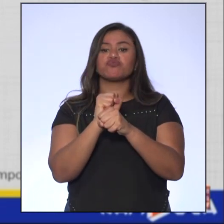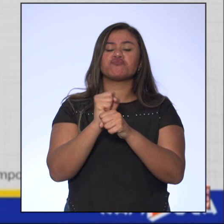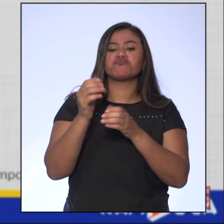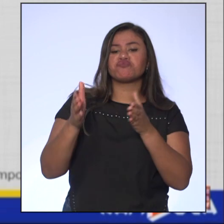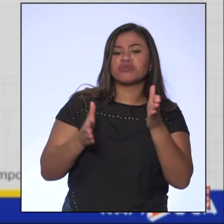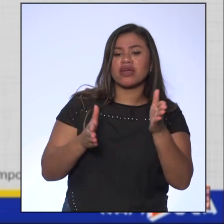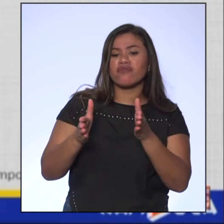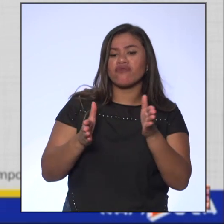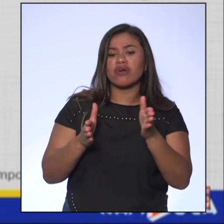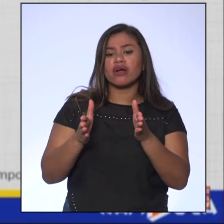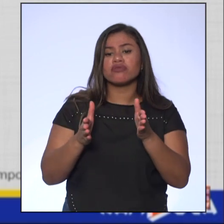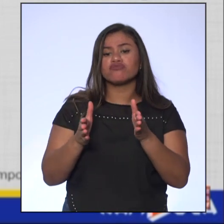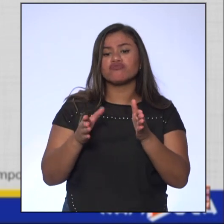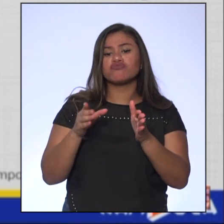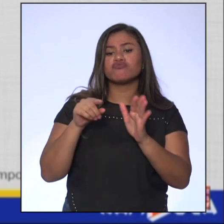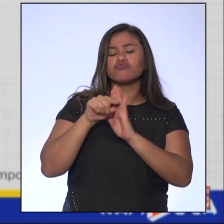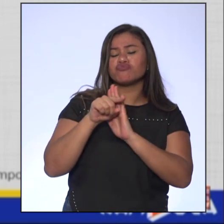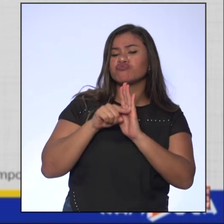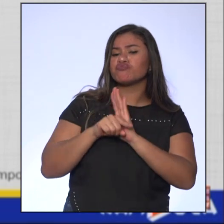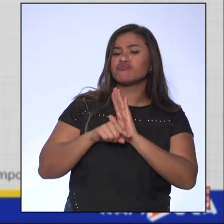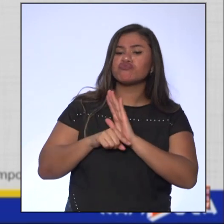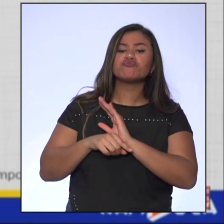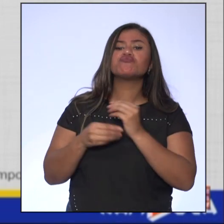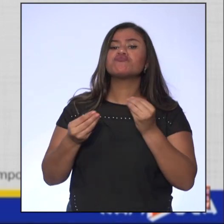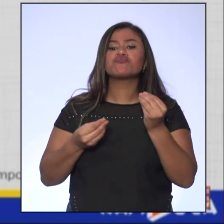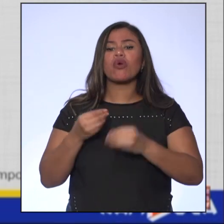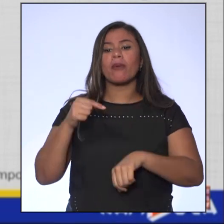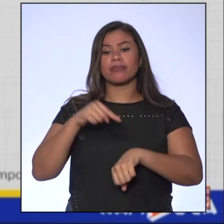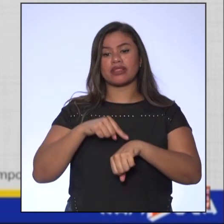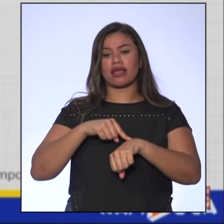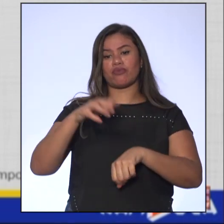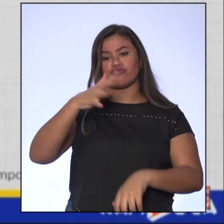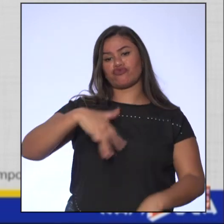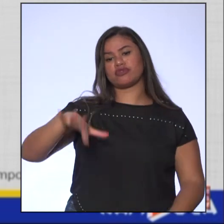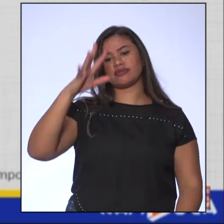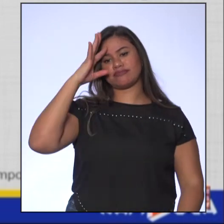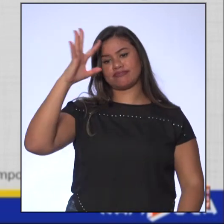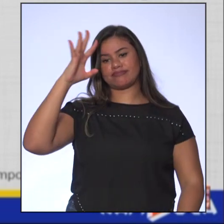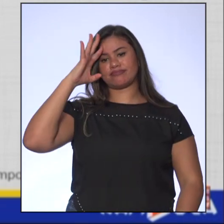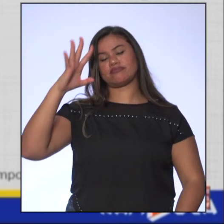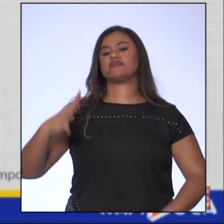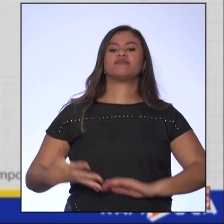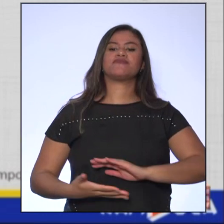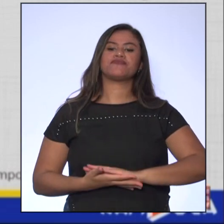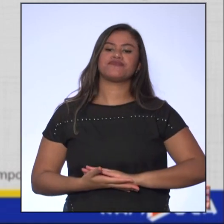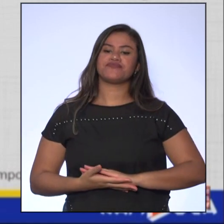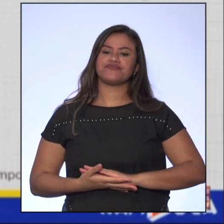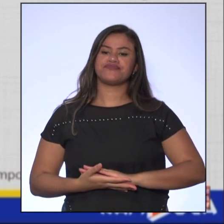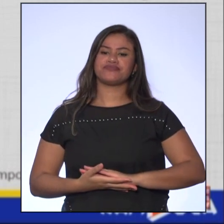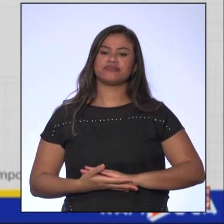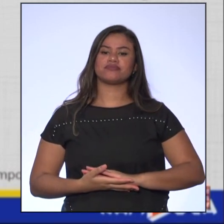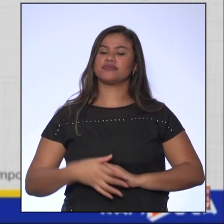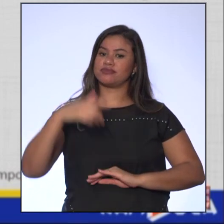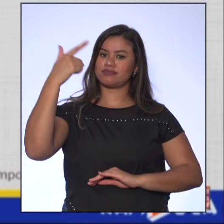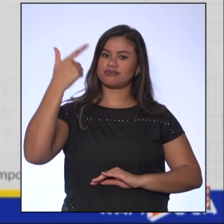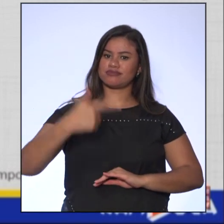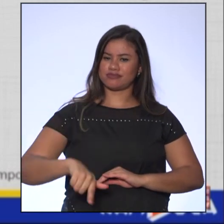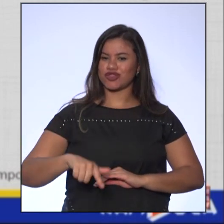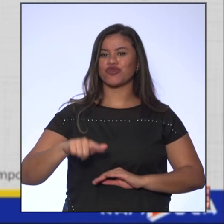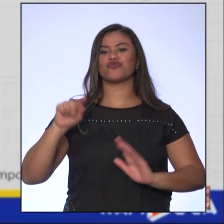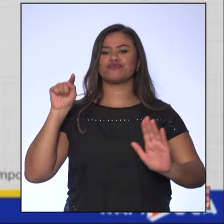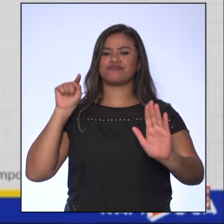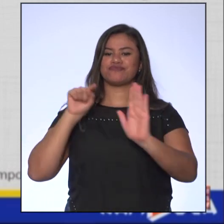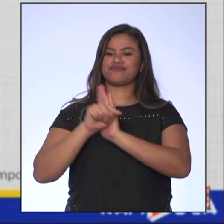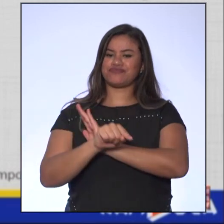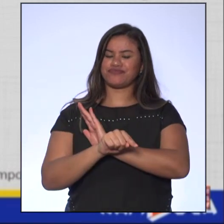total analisado? Tempo para você pensar. Tempo. Ele quer saber, vou reforçar a